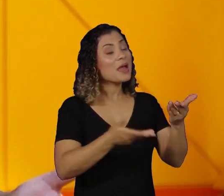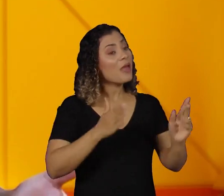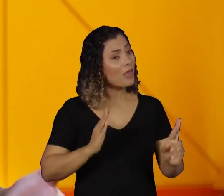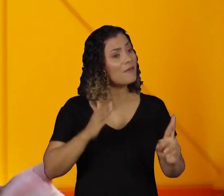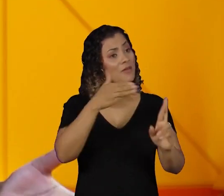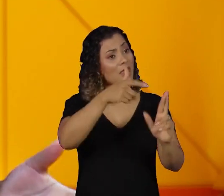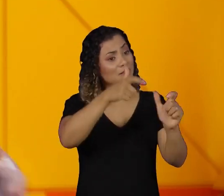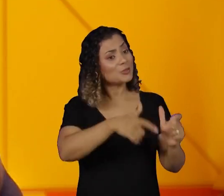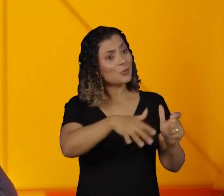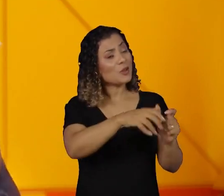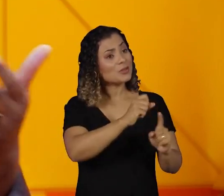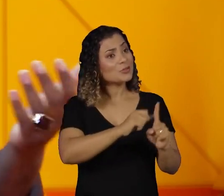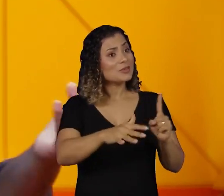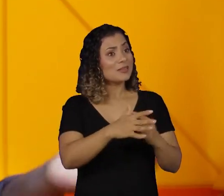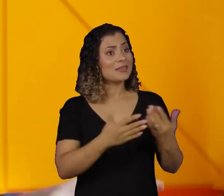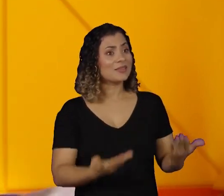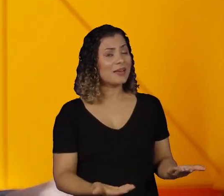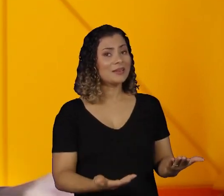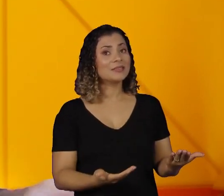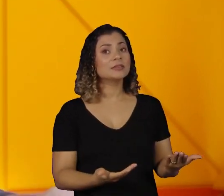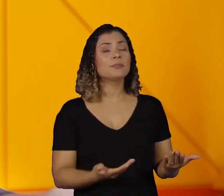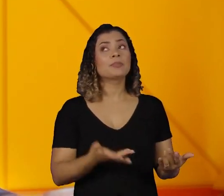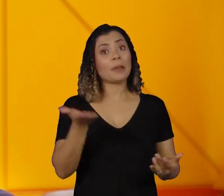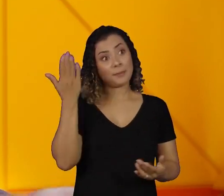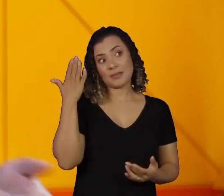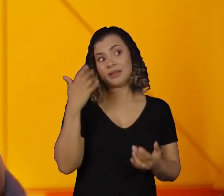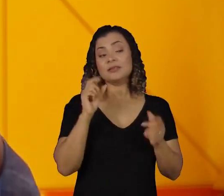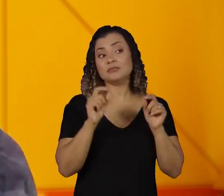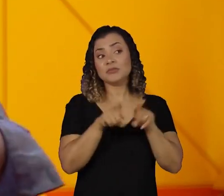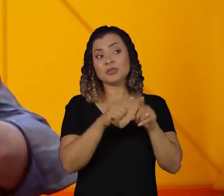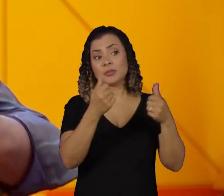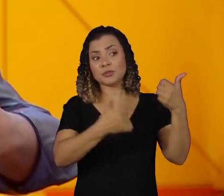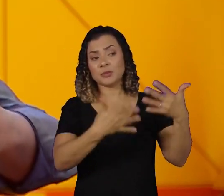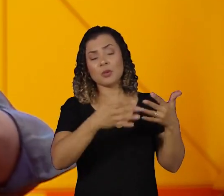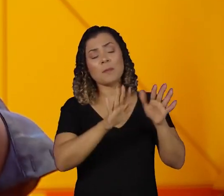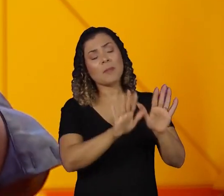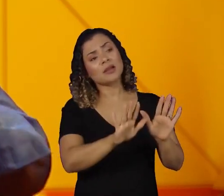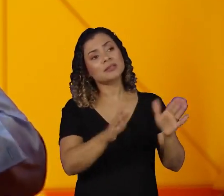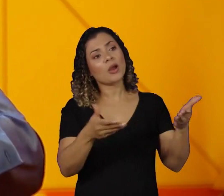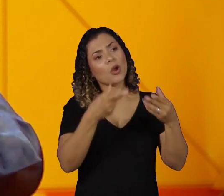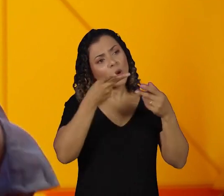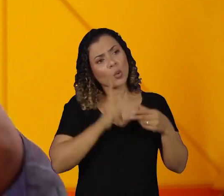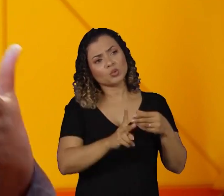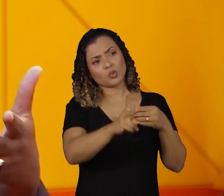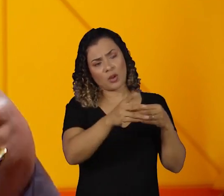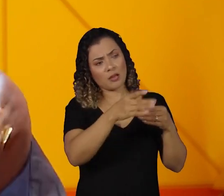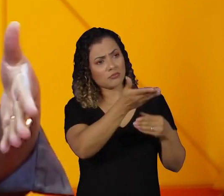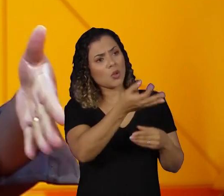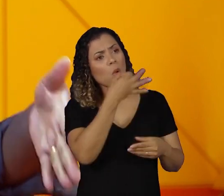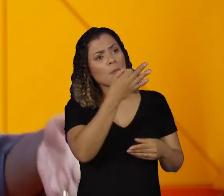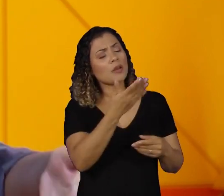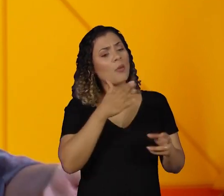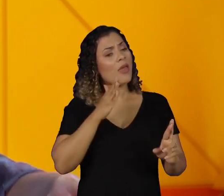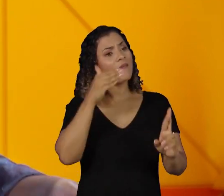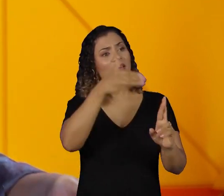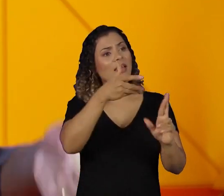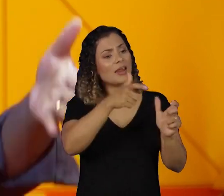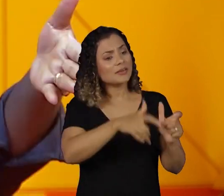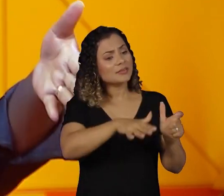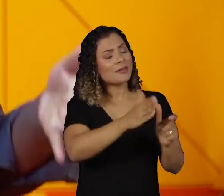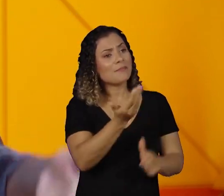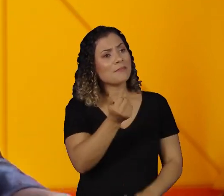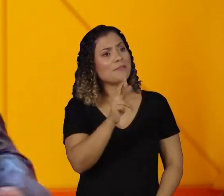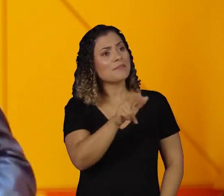referência da sociedade. A gente falou um pouco disso agora, mas eu queria esticar um pouco mais. Dani, como é que você enxerga essa referência ali do